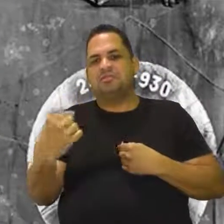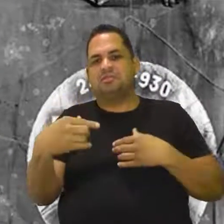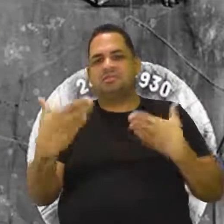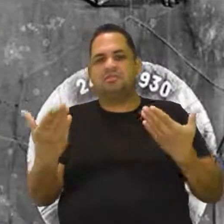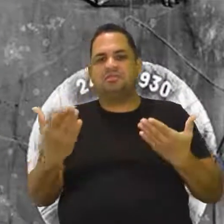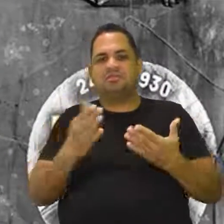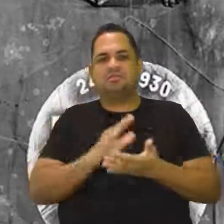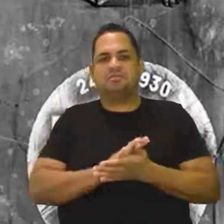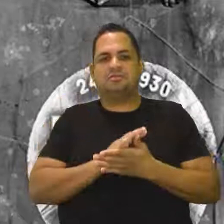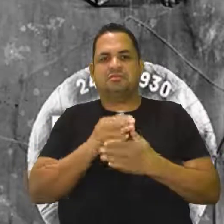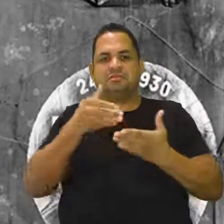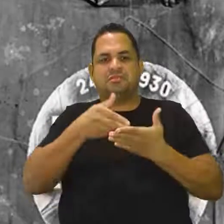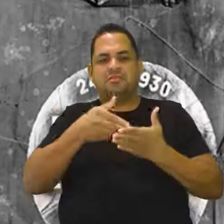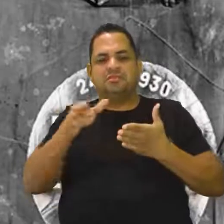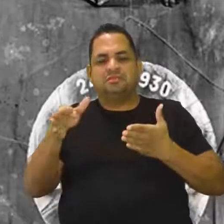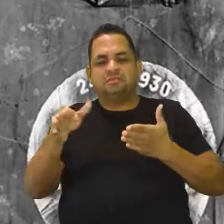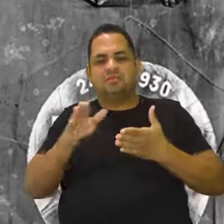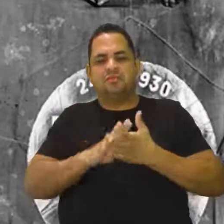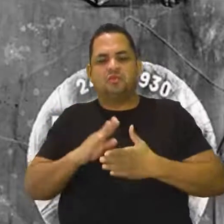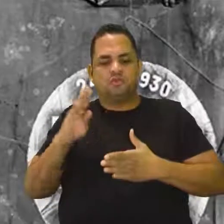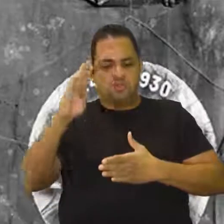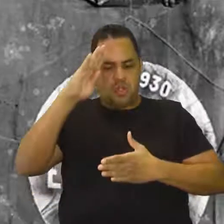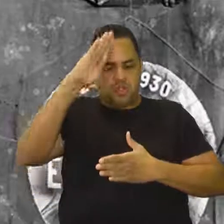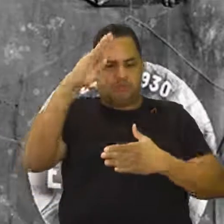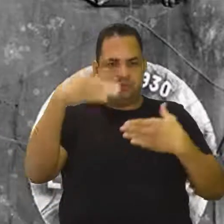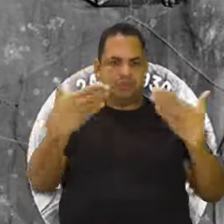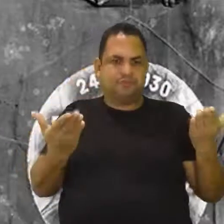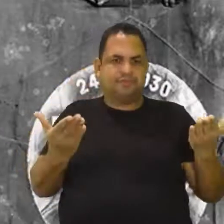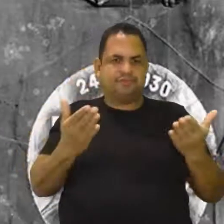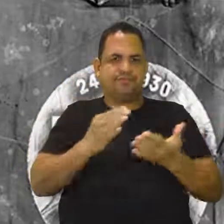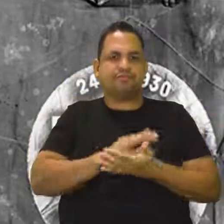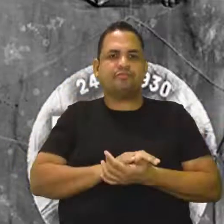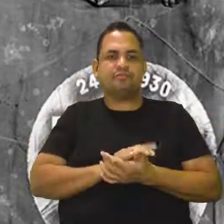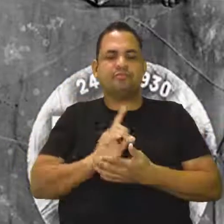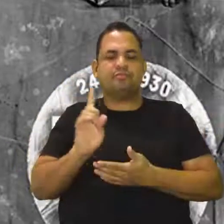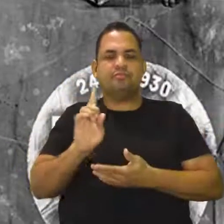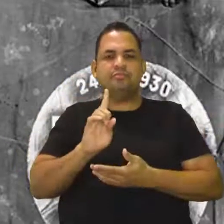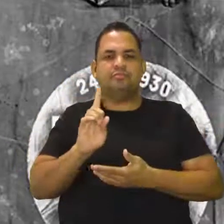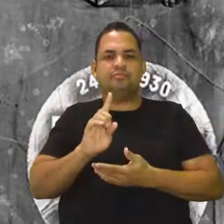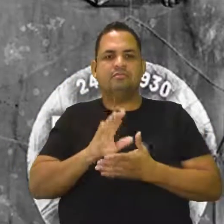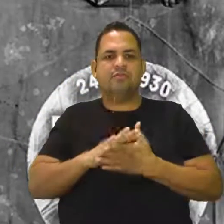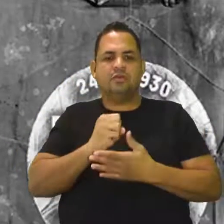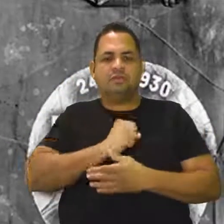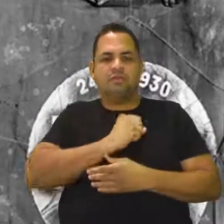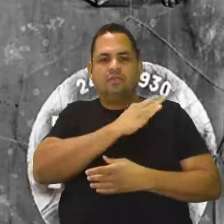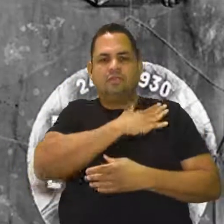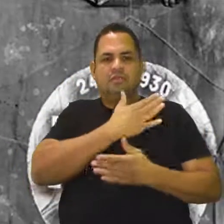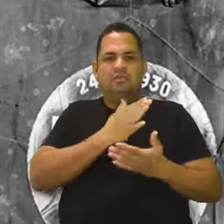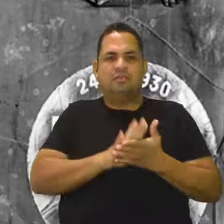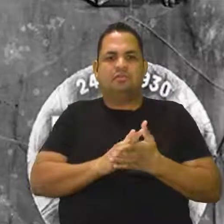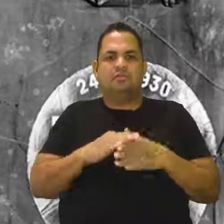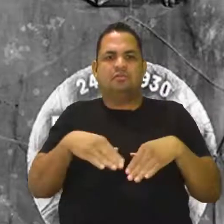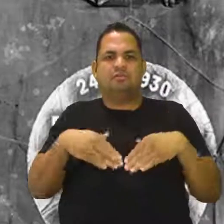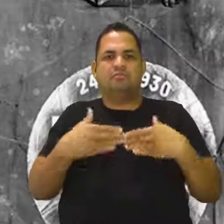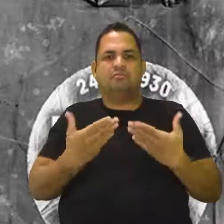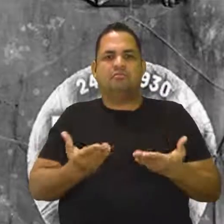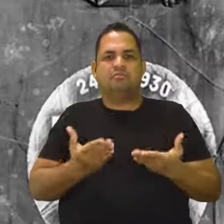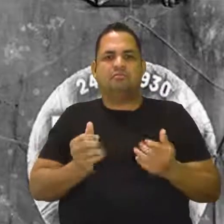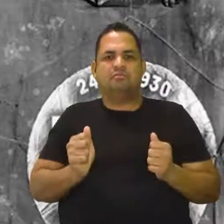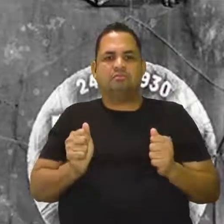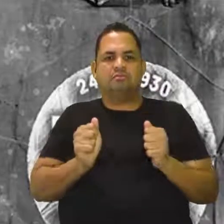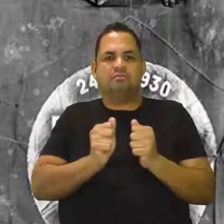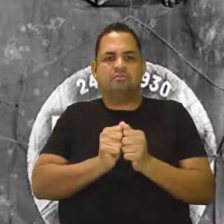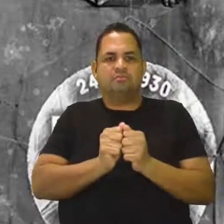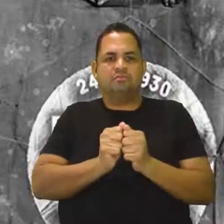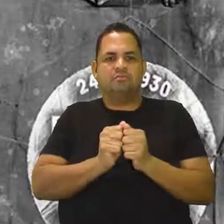que ele tinha sido até expulso do quartel onde ele servia, mas ele não era mais militar. Mas nesse momento, como ele está junto também